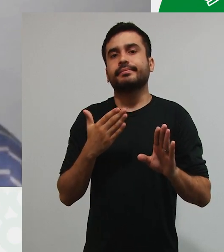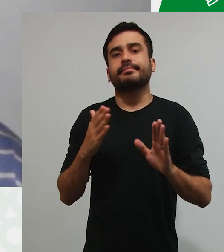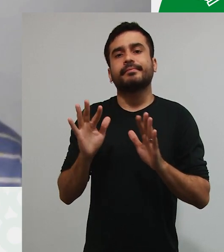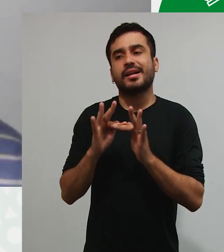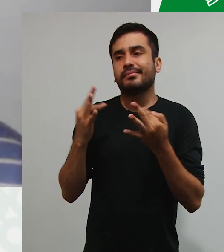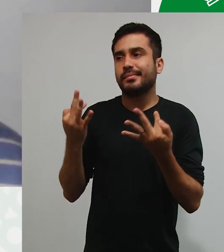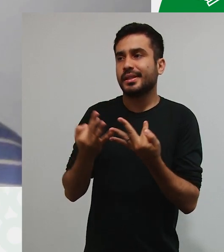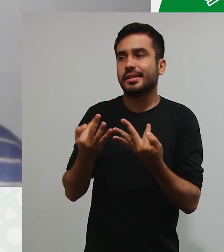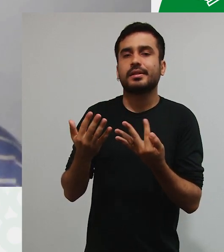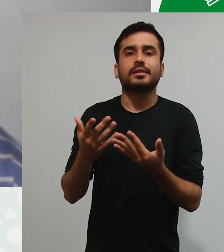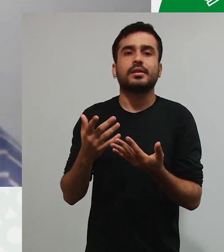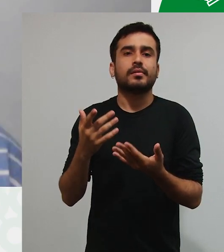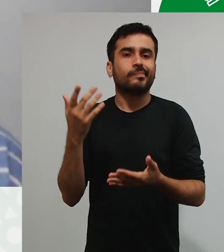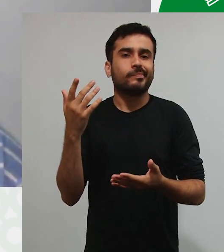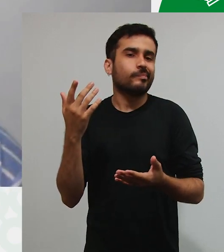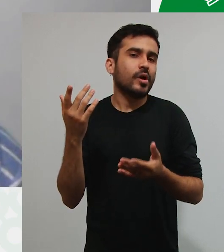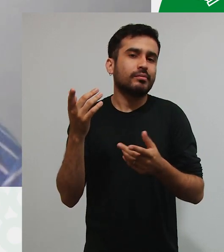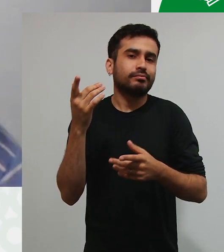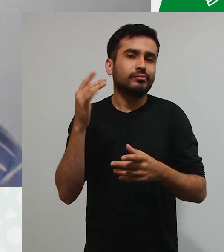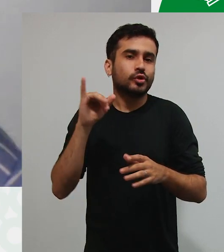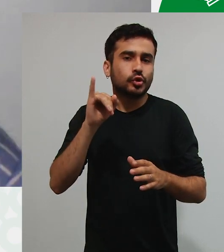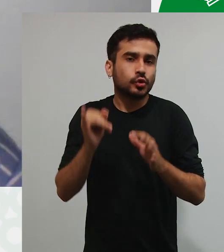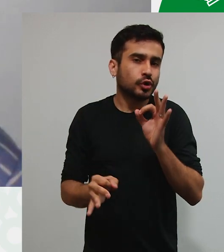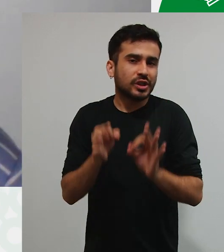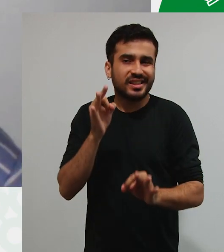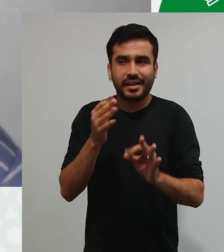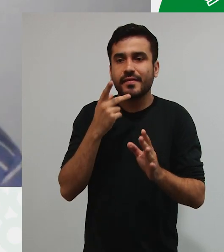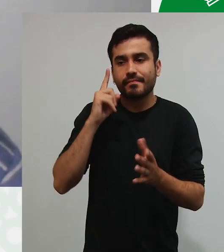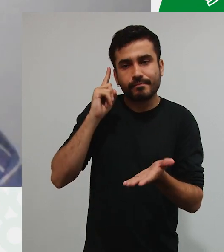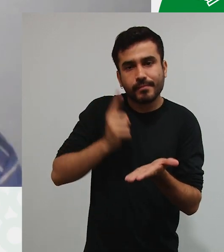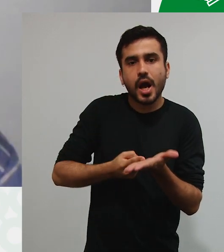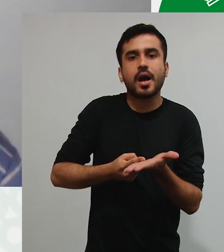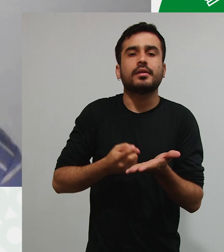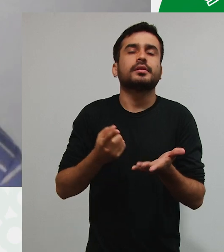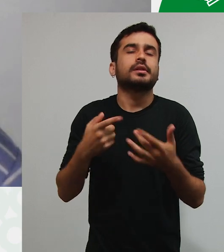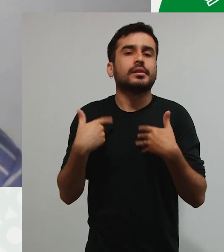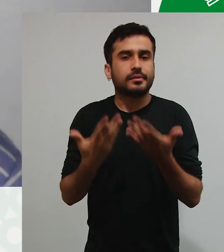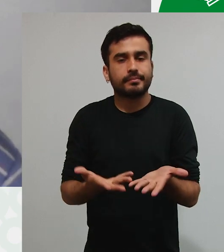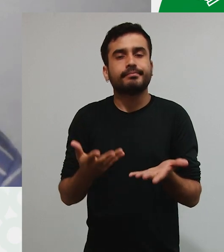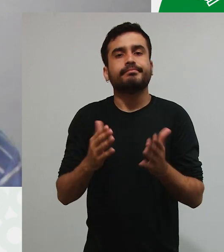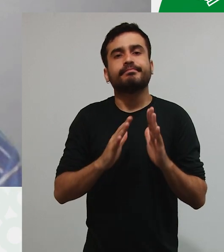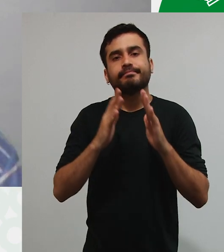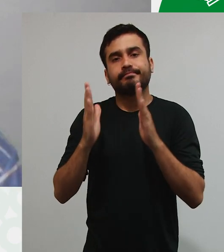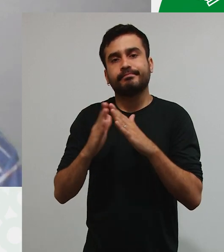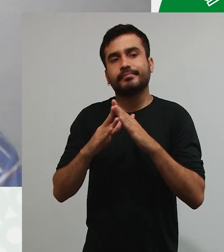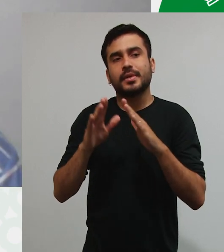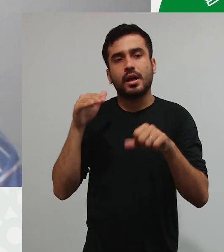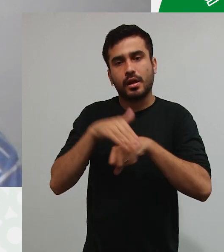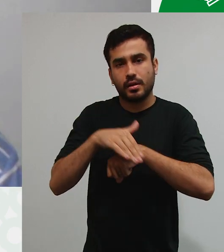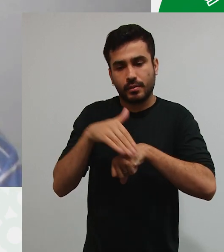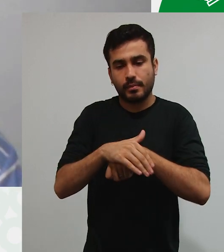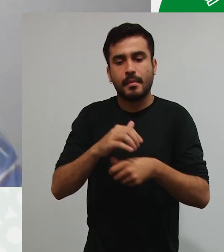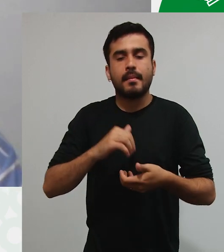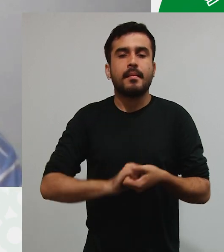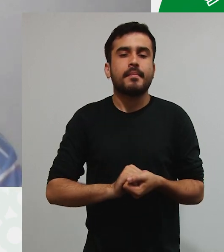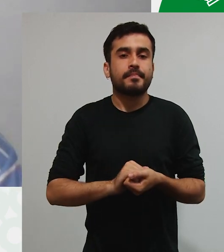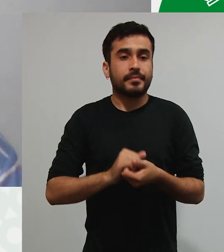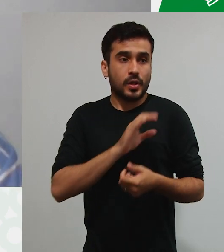eram levadas até esse abrigo noturno. Coordeno esse programa durante o ano